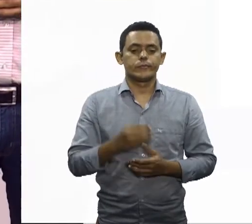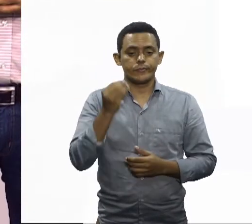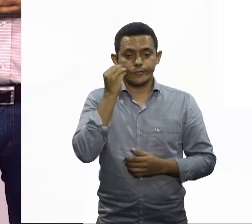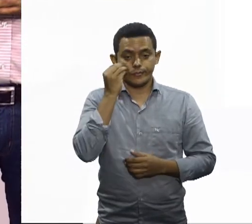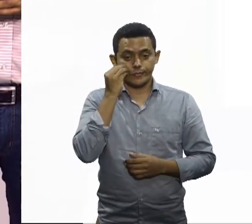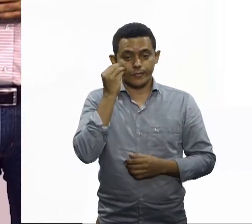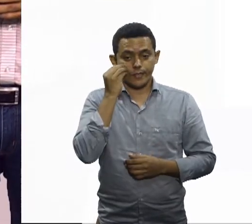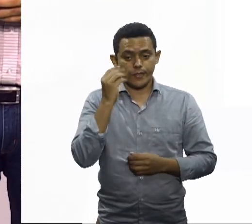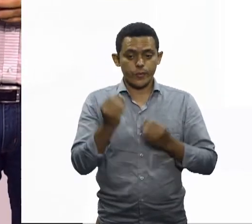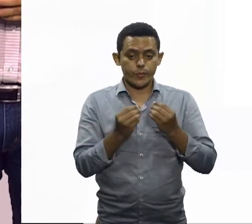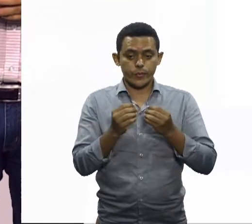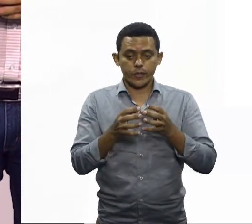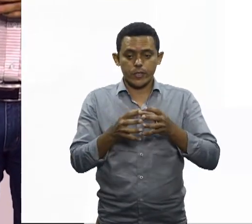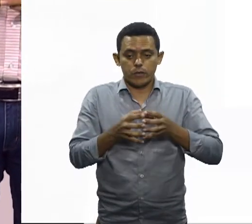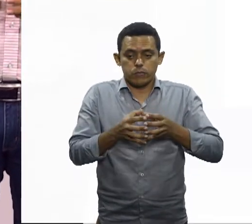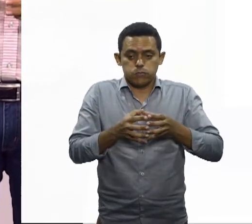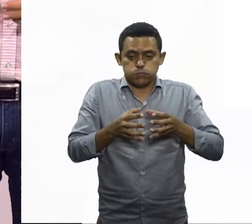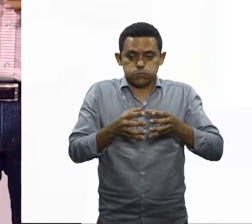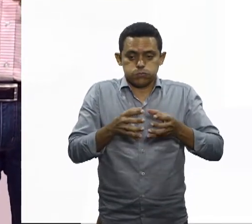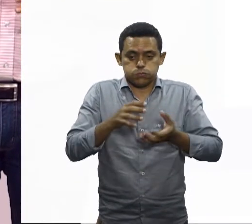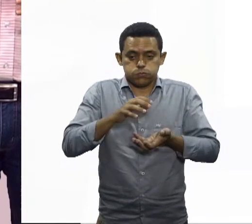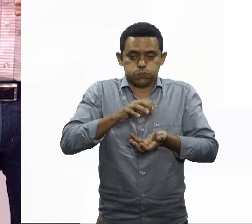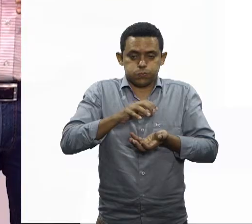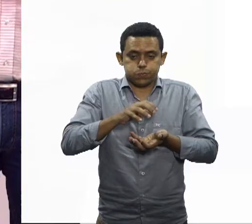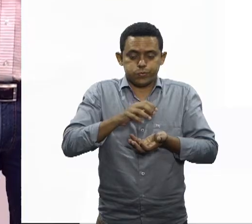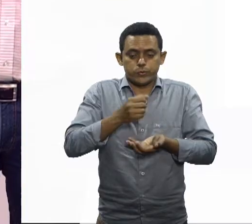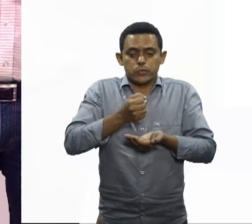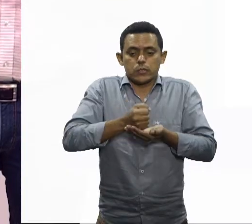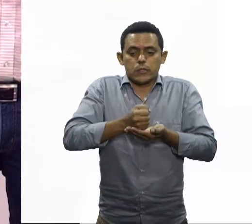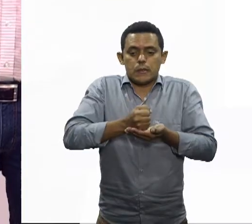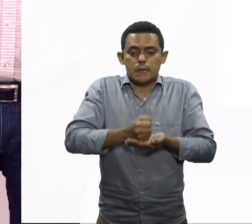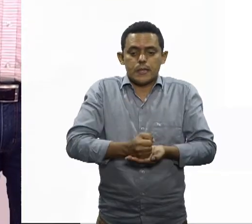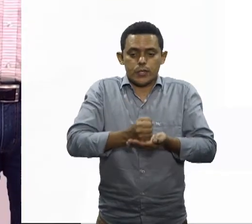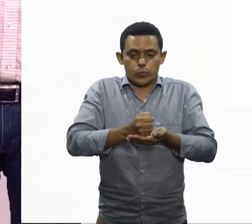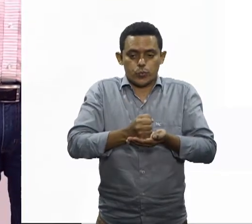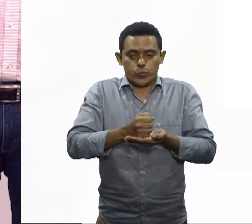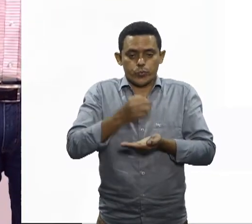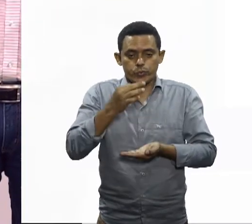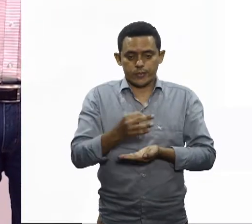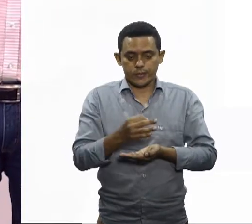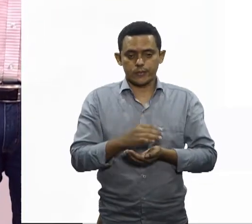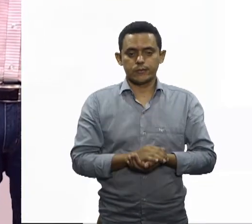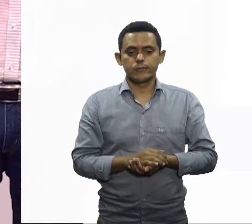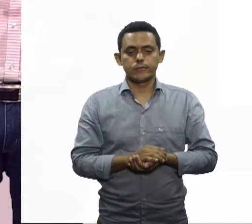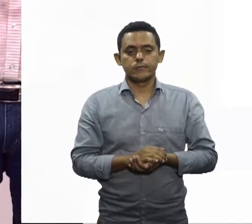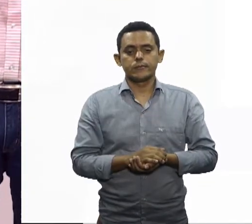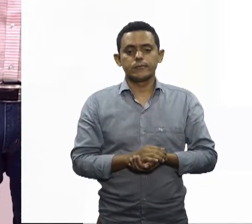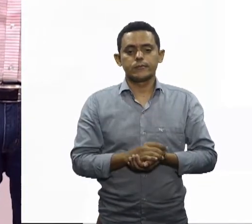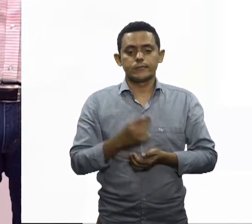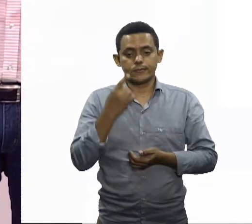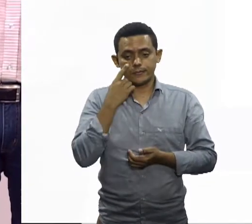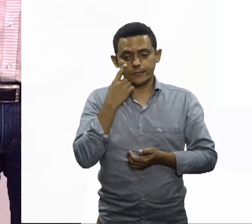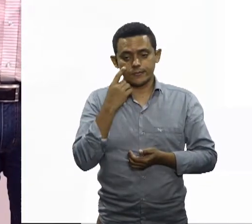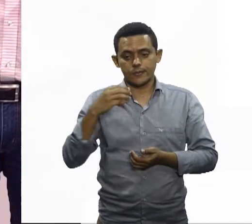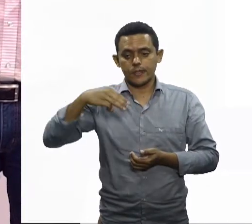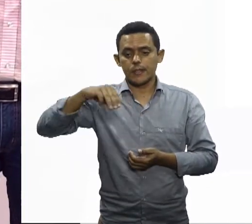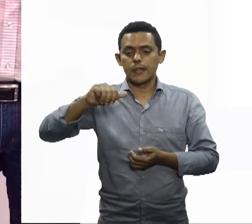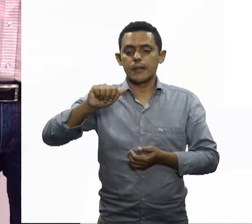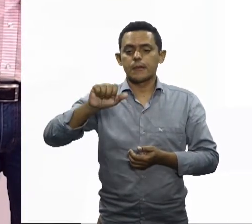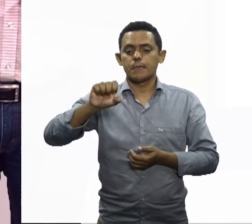Então, pessoal, quando eu falo em massa, eu falo em grama, quilograma, que vocês sabem que você chega no supermercado, pouquíssima, uma ou